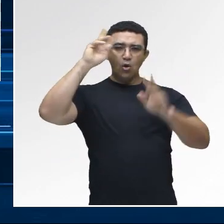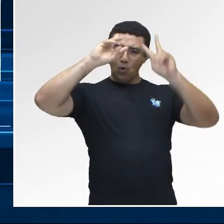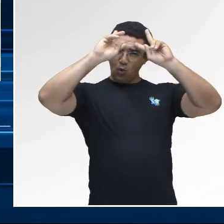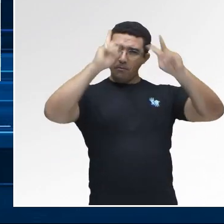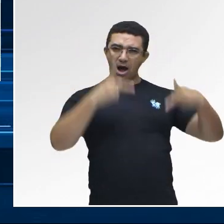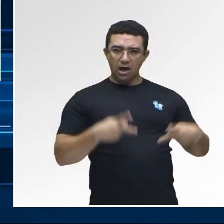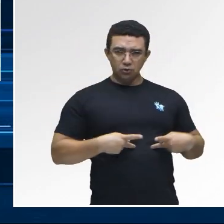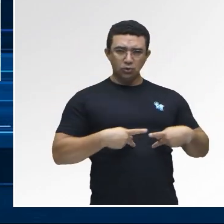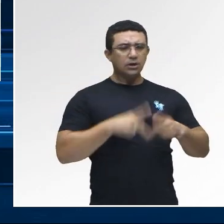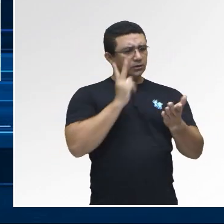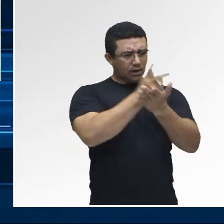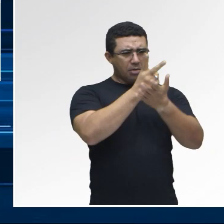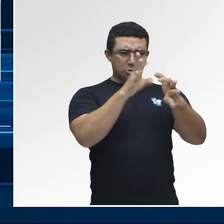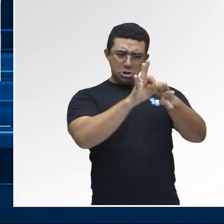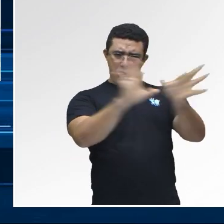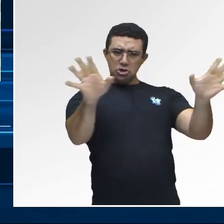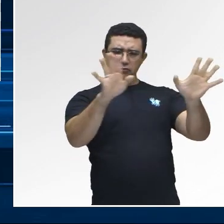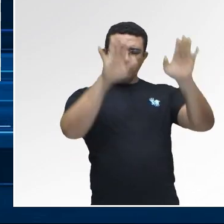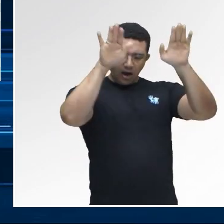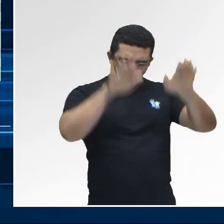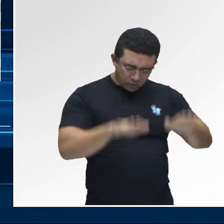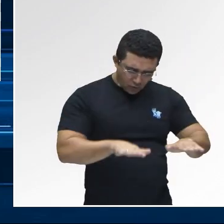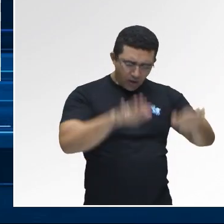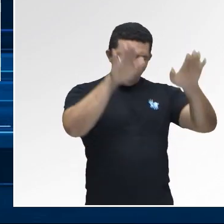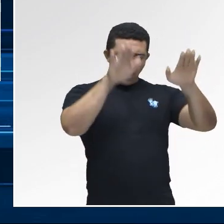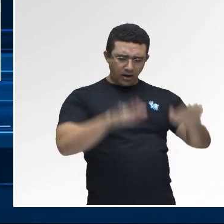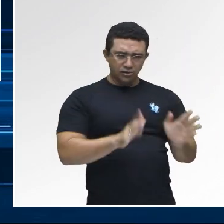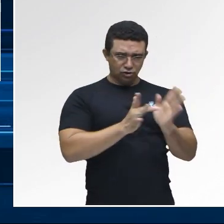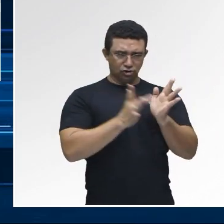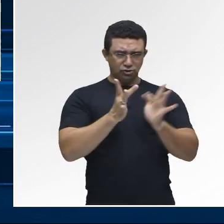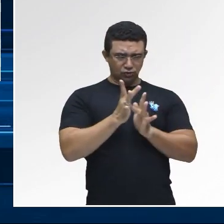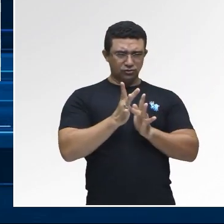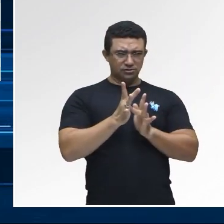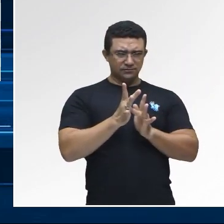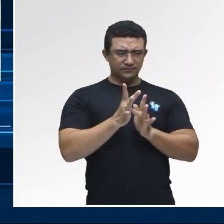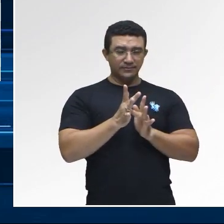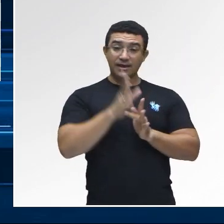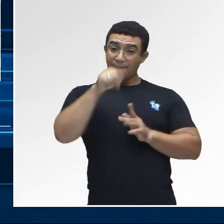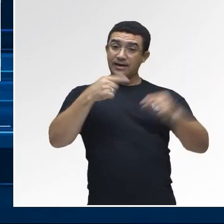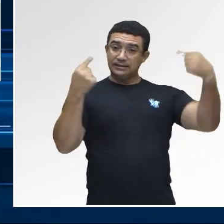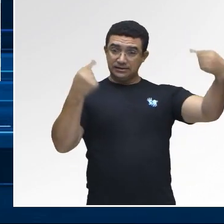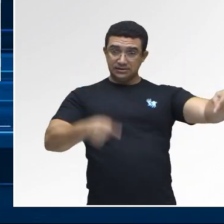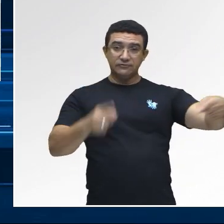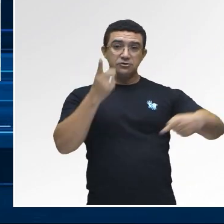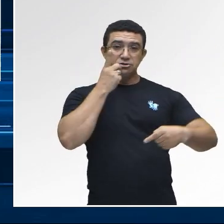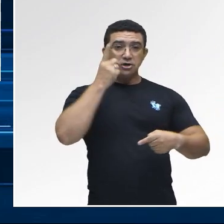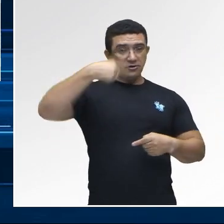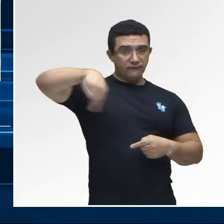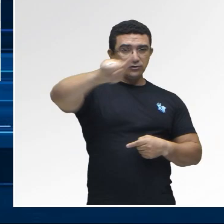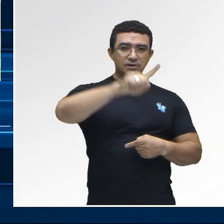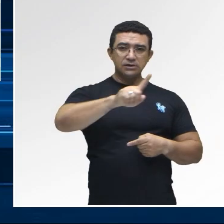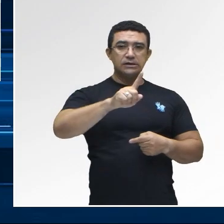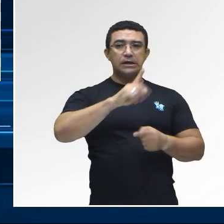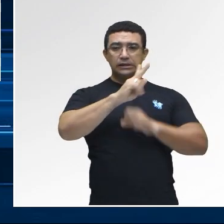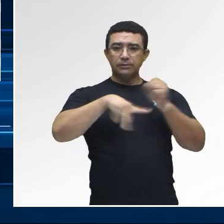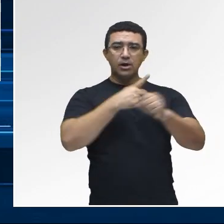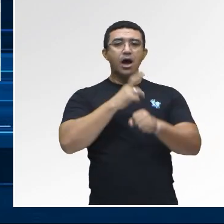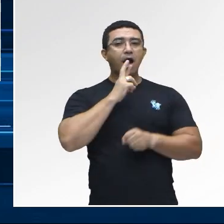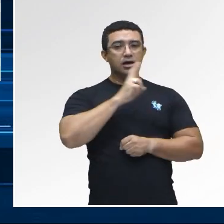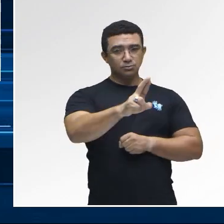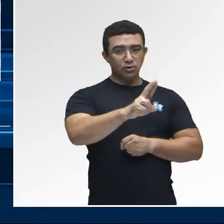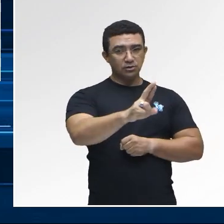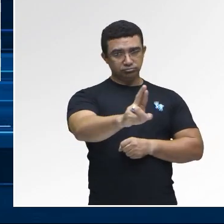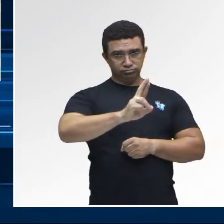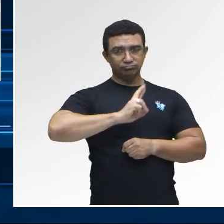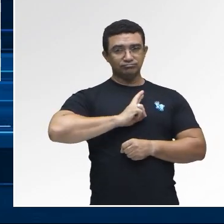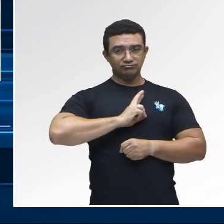permitido adorar a Jesus Cristo? Então, esse é o nosso desafio que vocês irão captar durante toda a